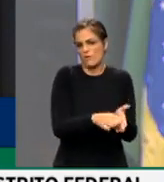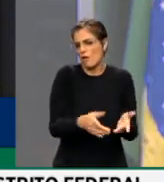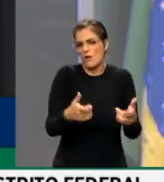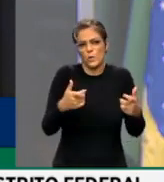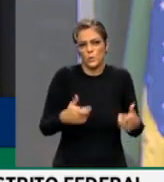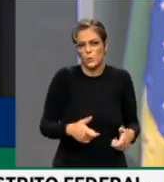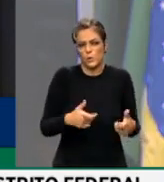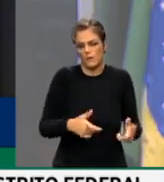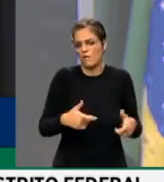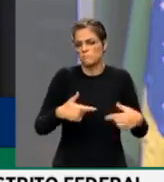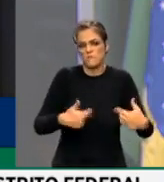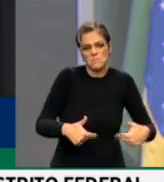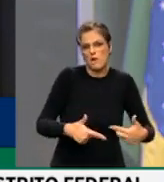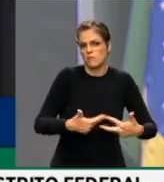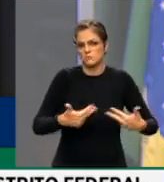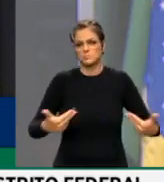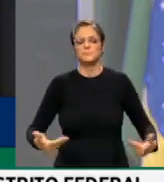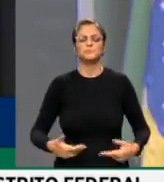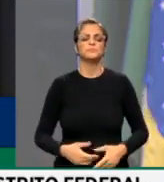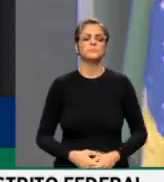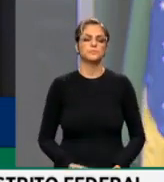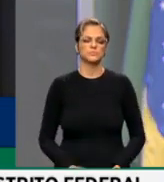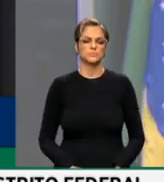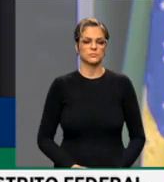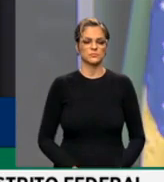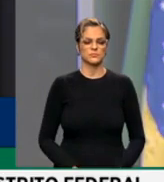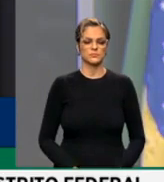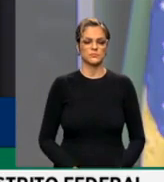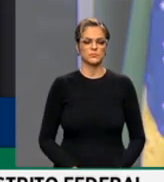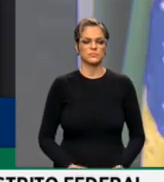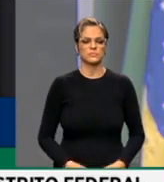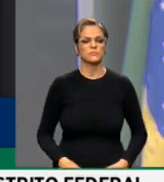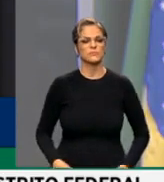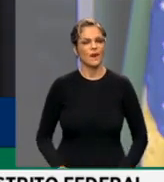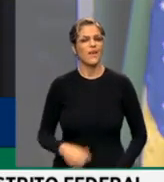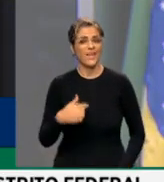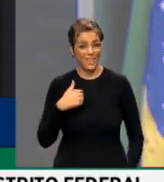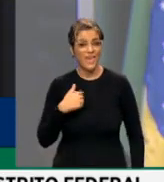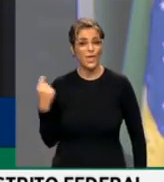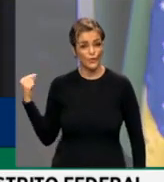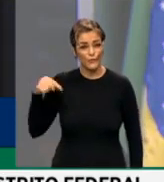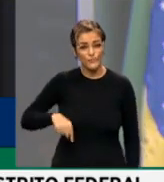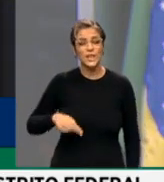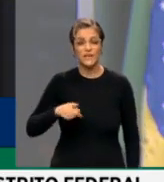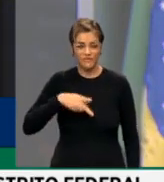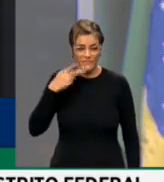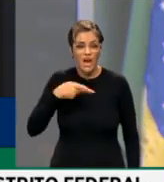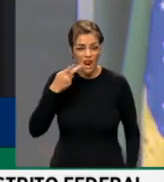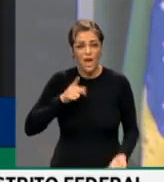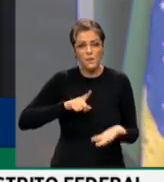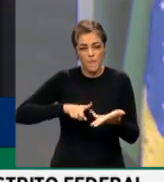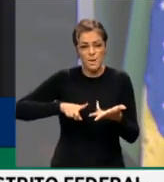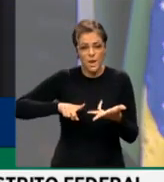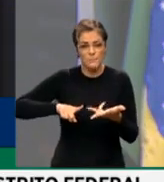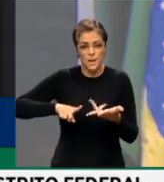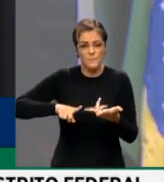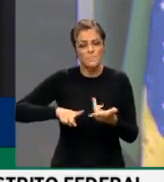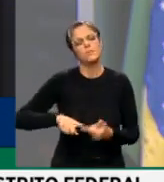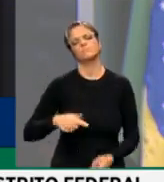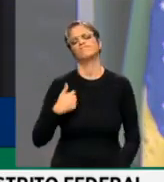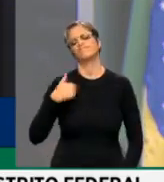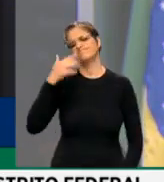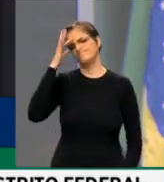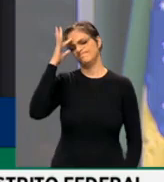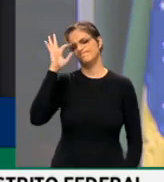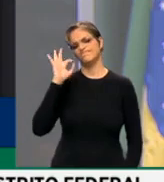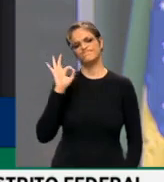agilidade no seu trabalho. Eu estou aqui falando tudo isso, eu tenho certeza que o povo do Recife sabe